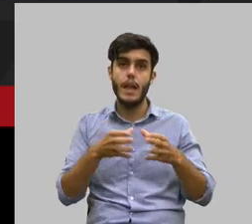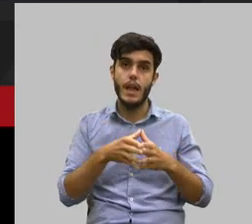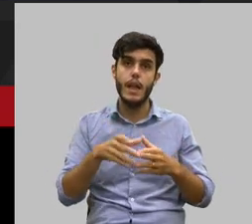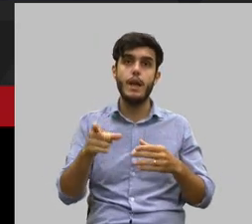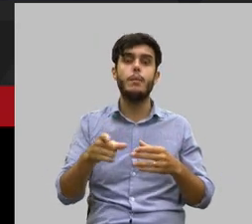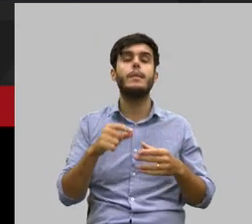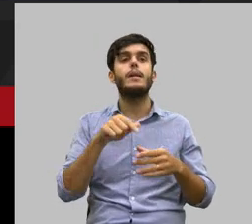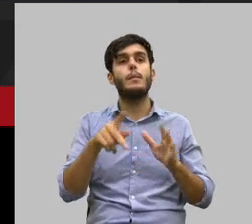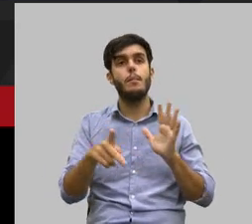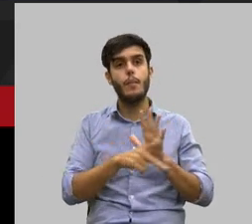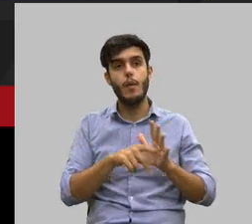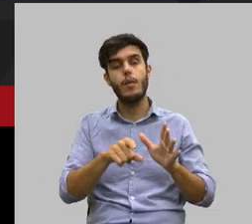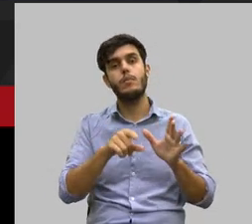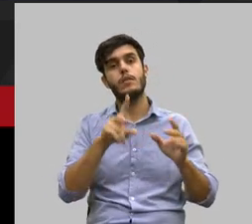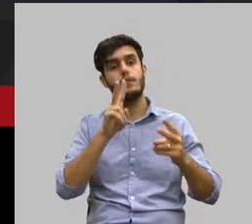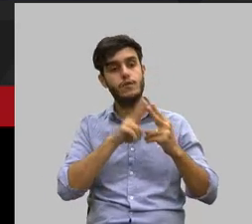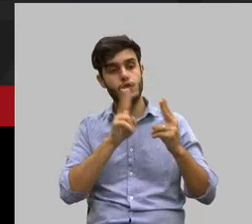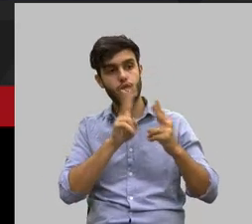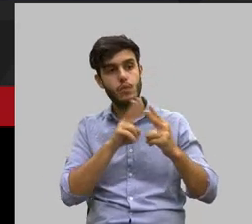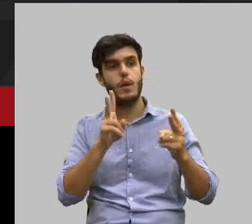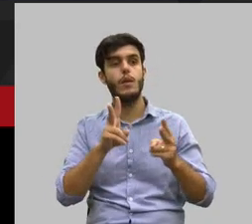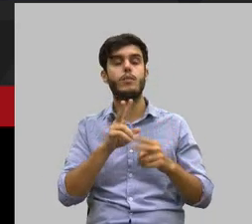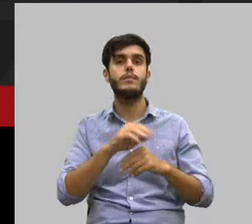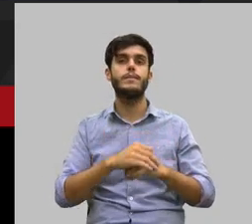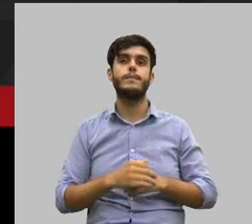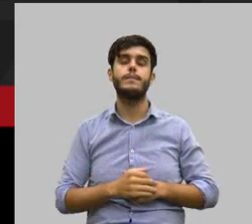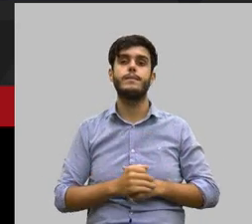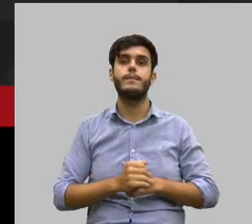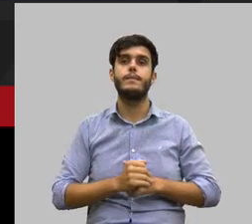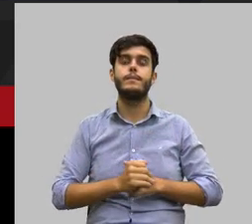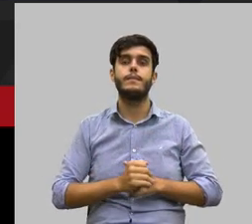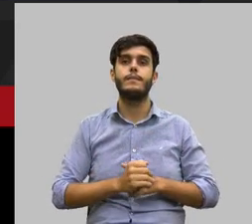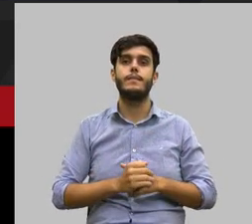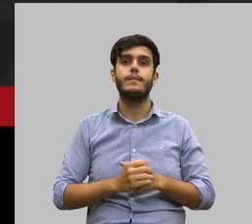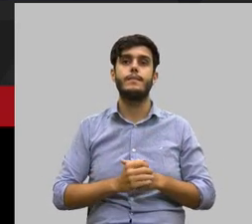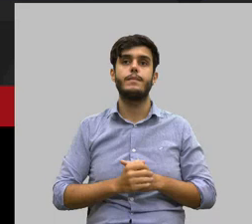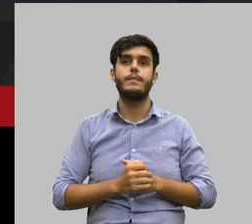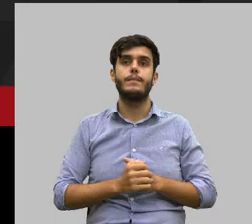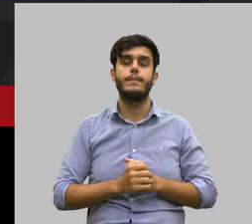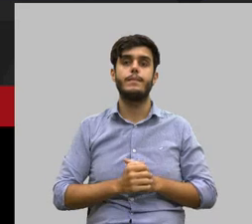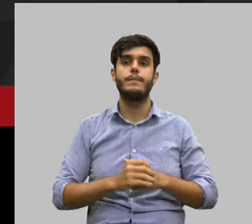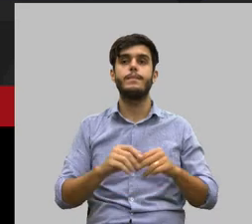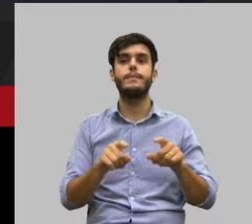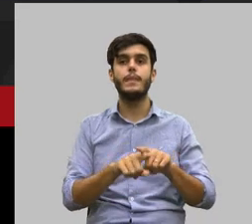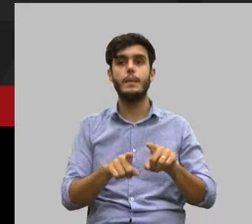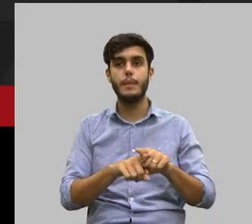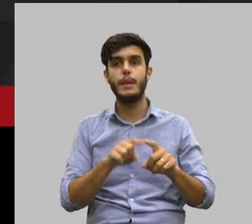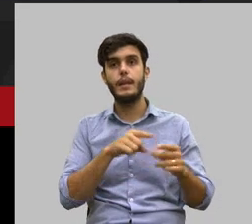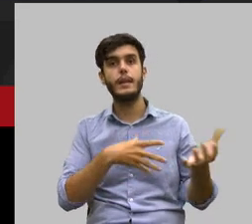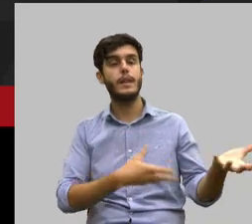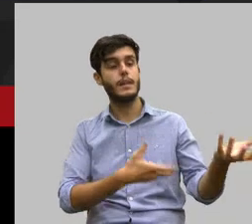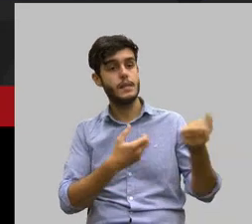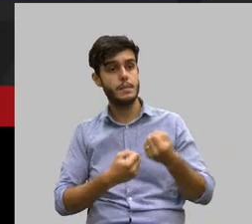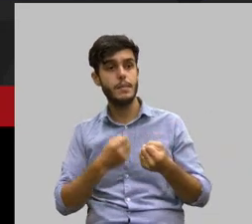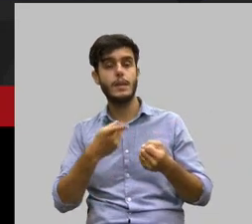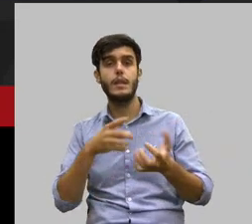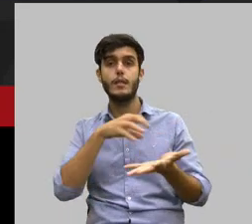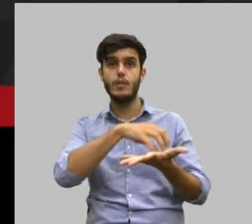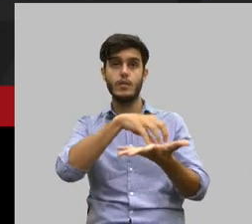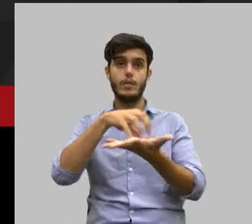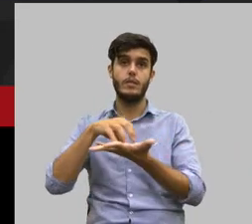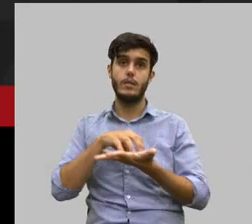nossa superintendência de informações e inteligência policial e eh a recepcionadas pelas unidades